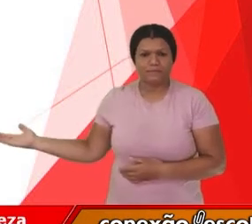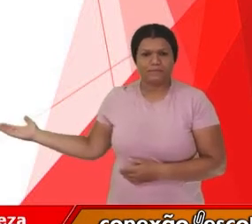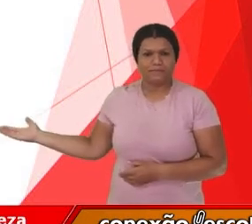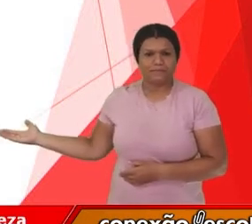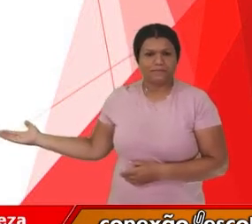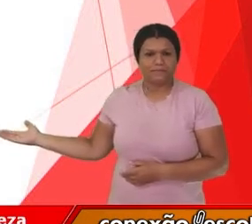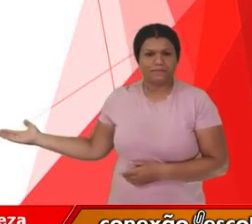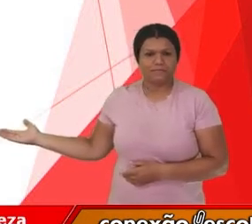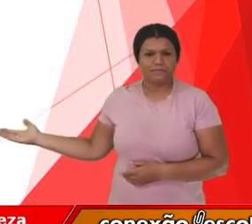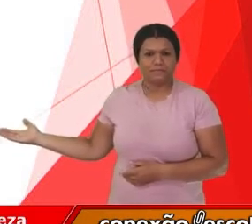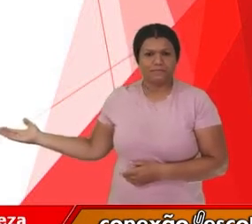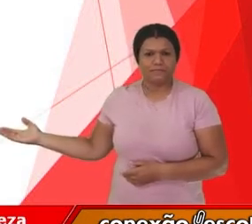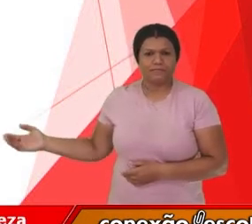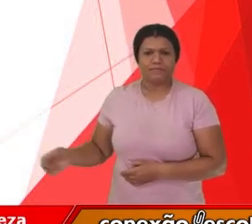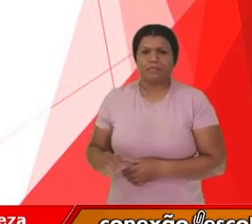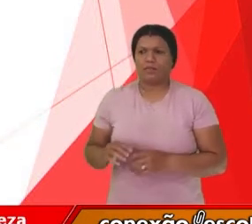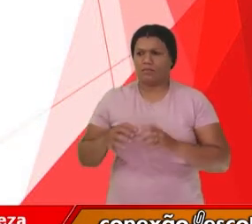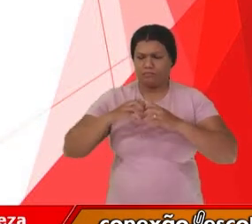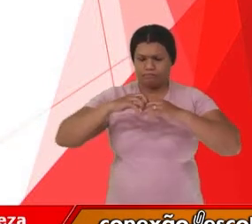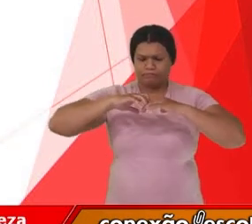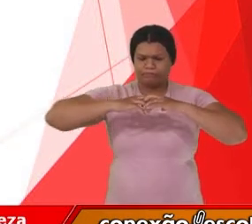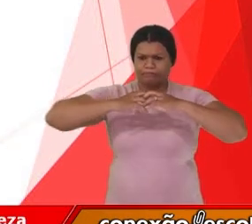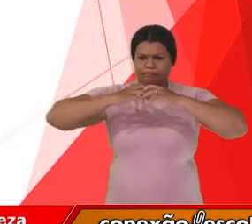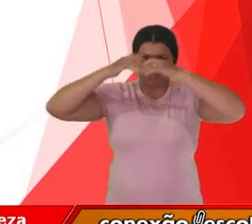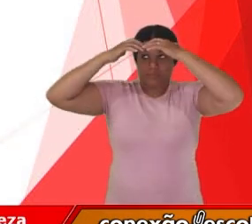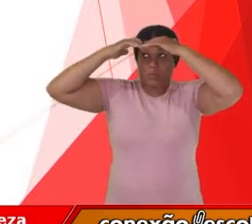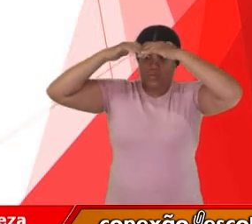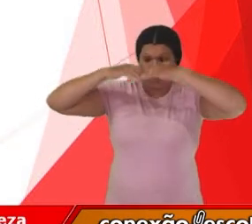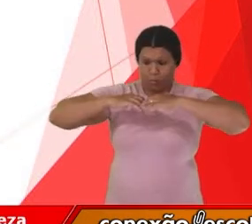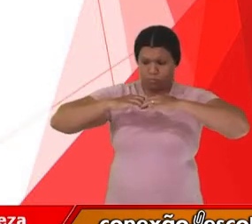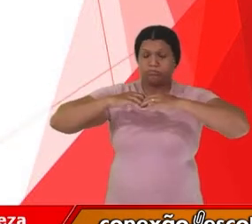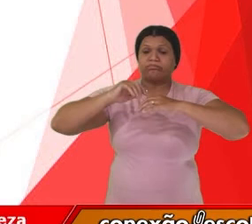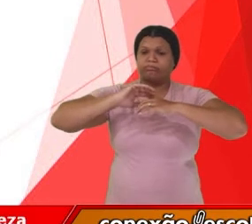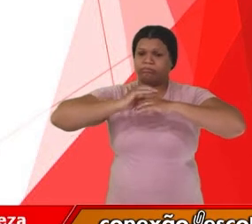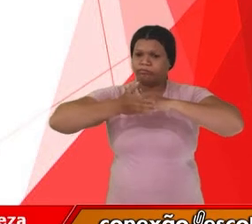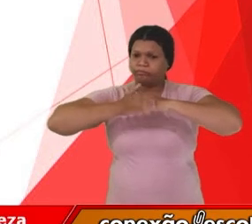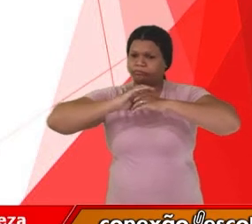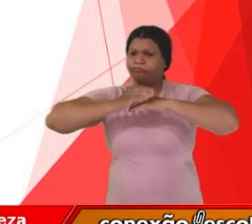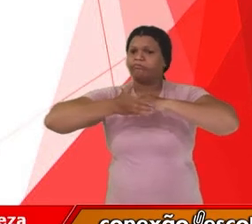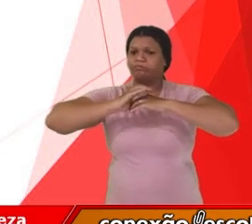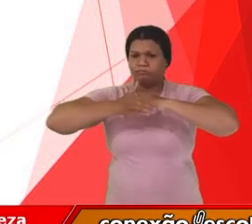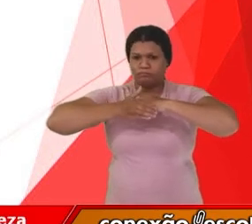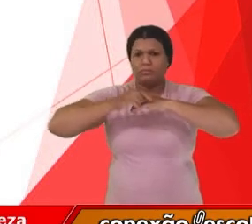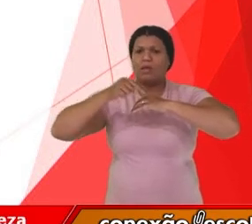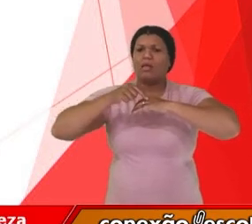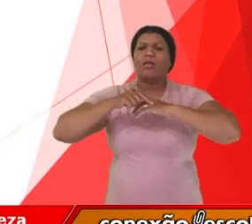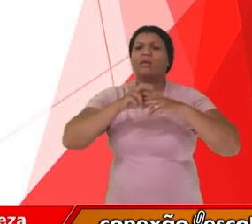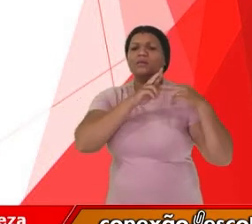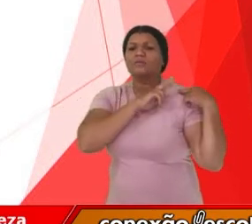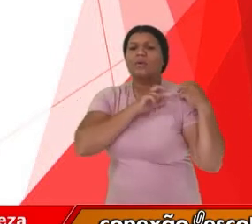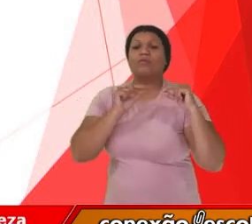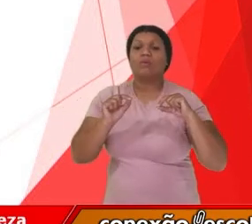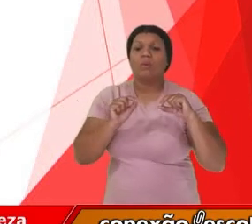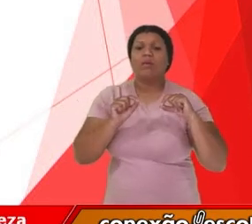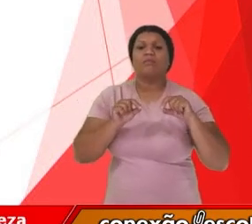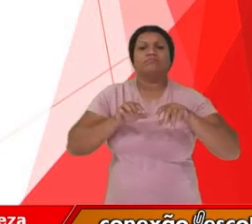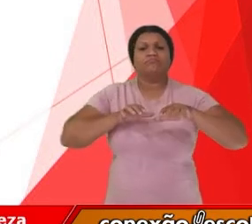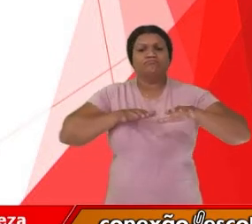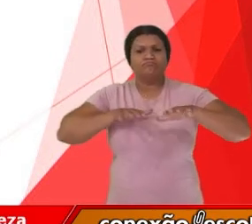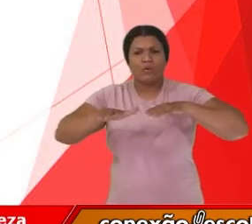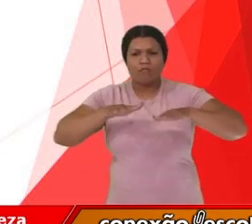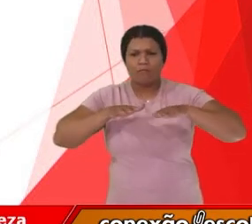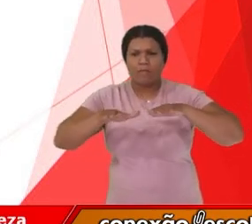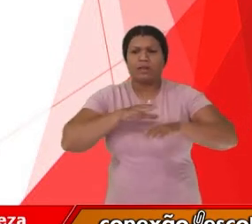seta, também possui 2 hemisférios e é responsável pelo movimento dos músculos, pelo equilíbrio